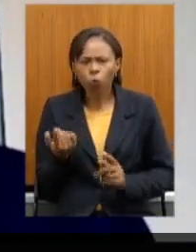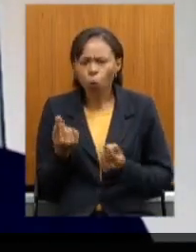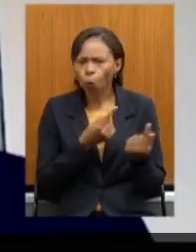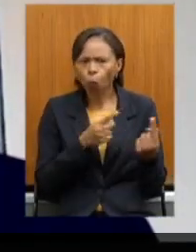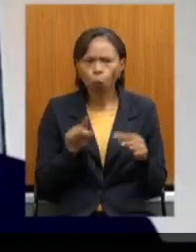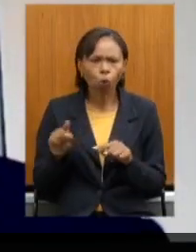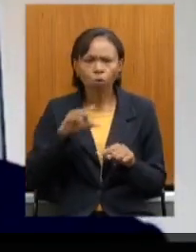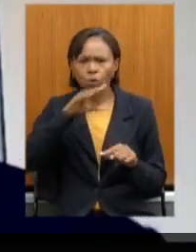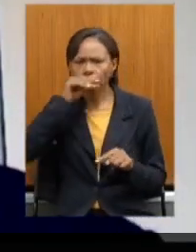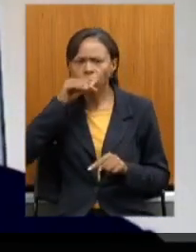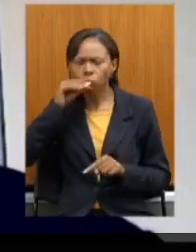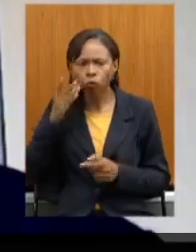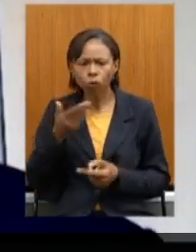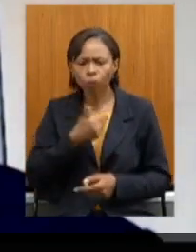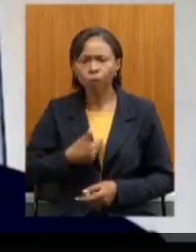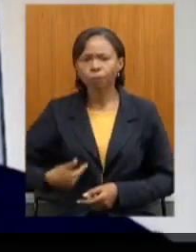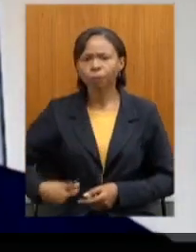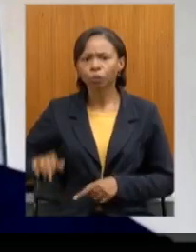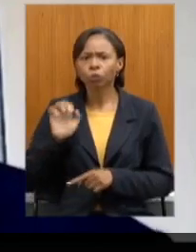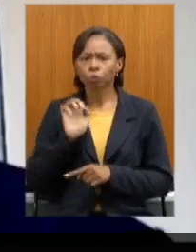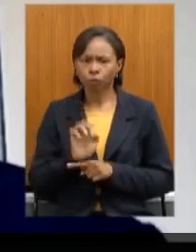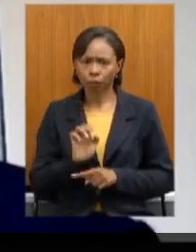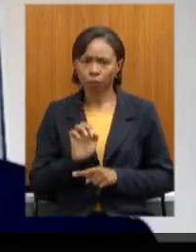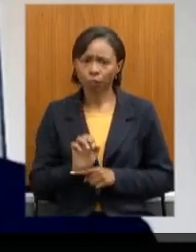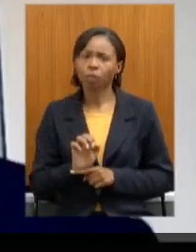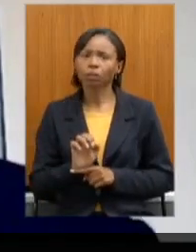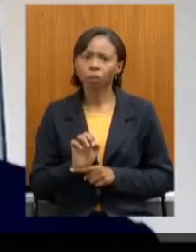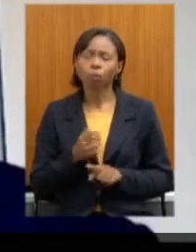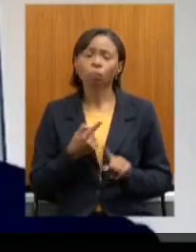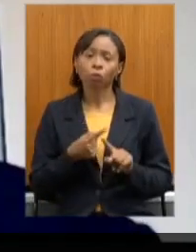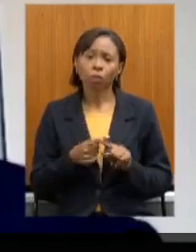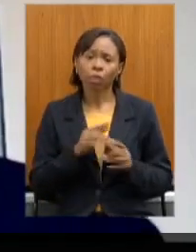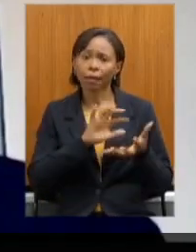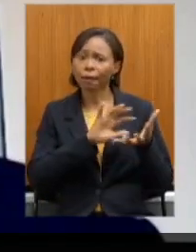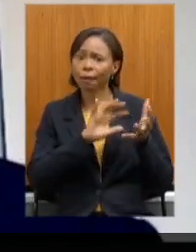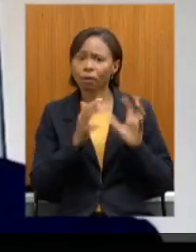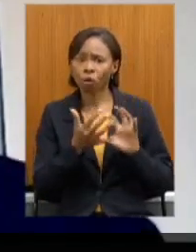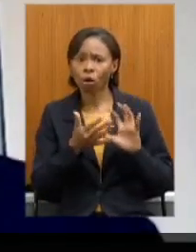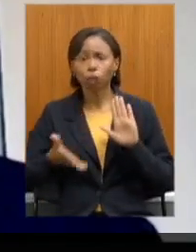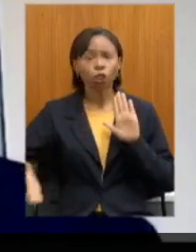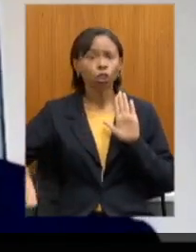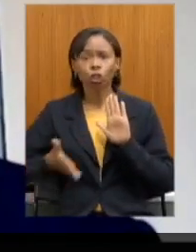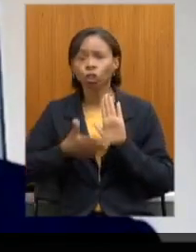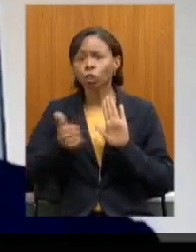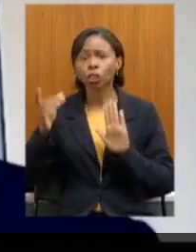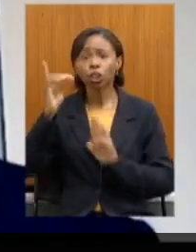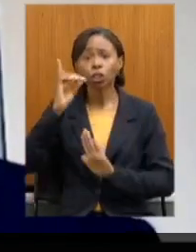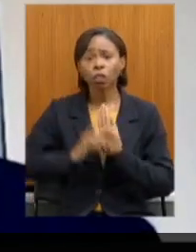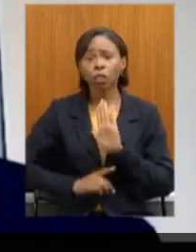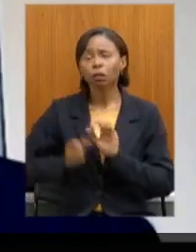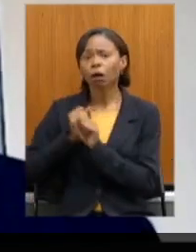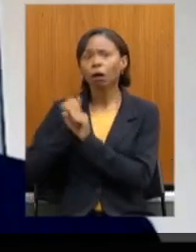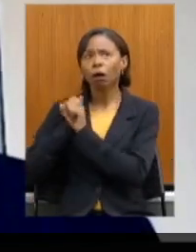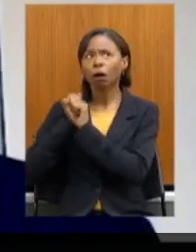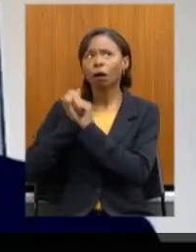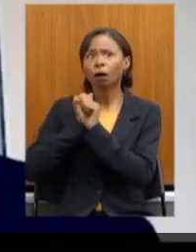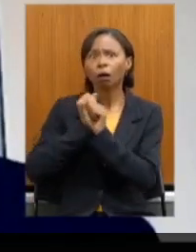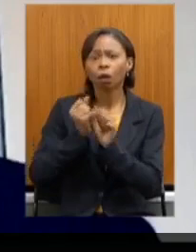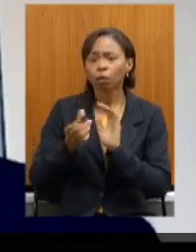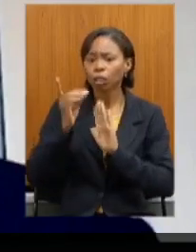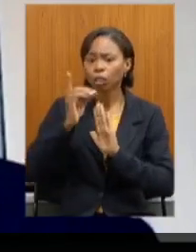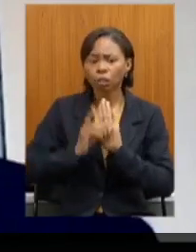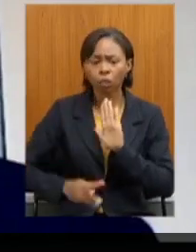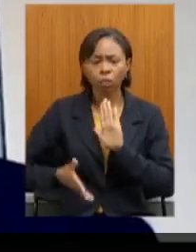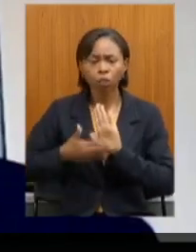os servidores públicos estaduais. Ele retira direitos históricos, aumenta o tempo